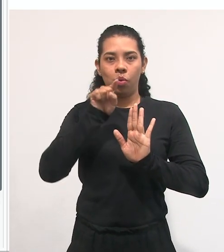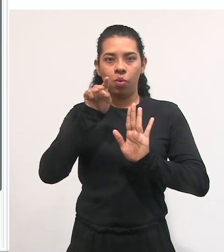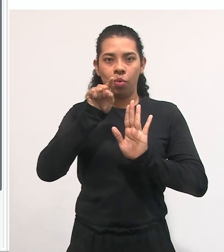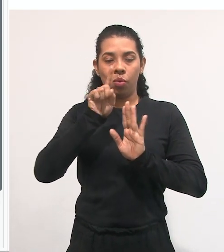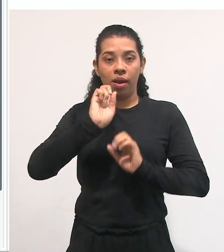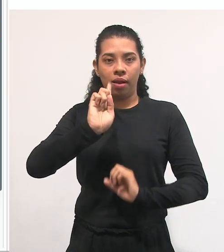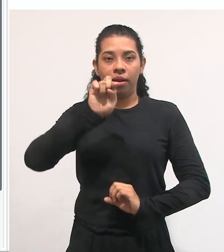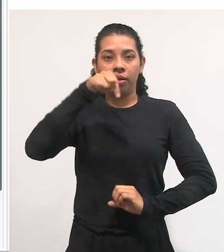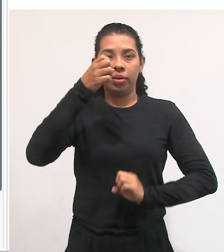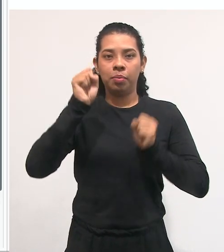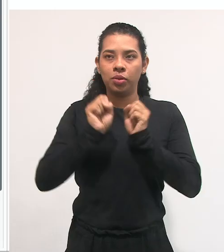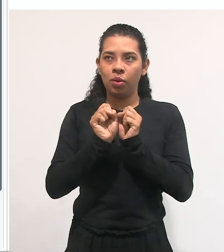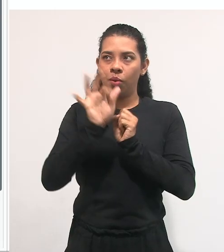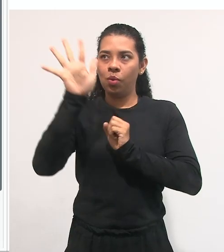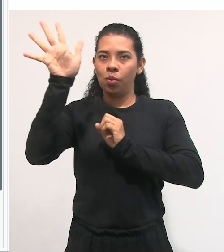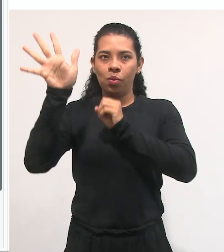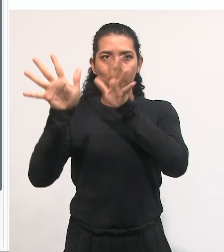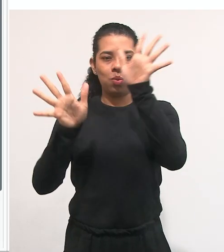a partir da LDB